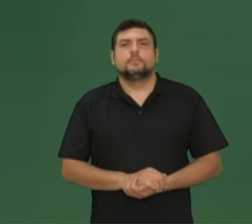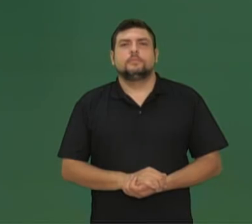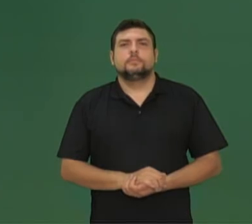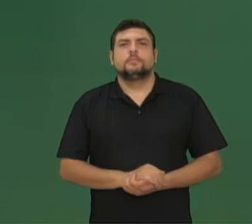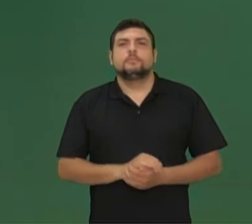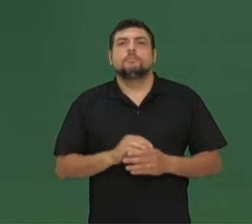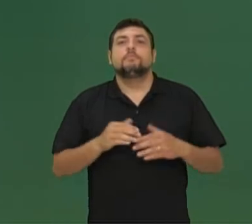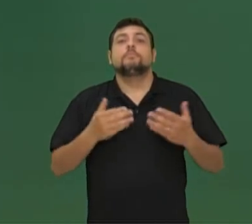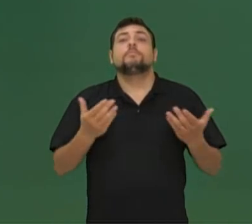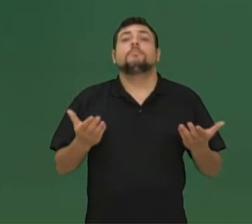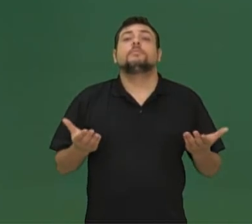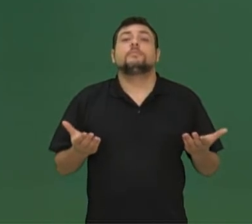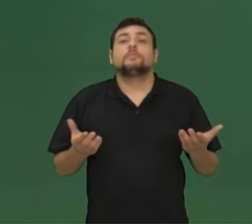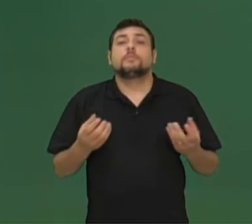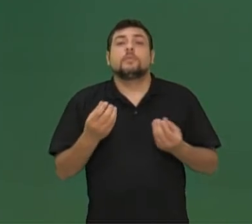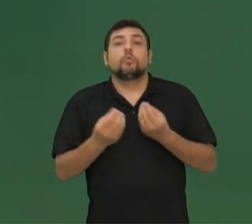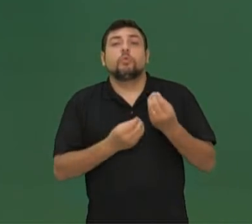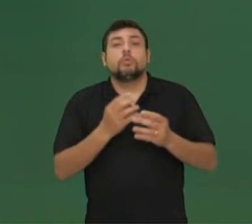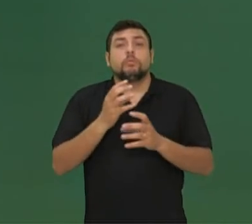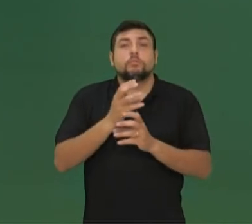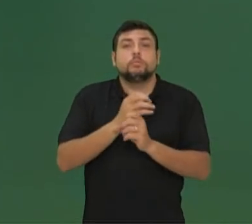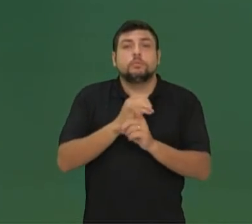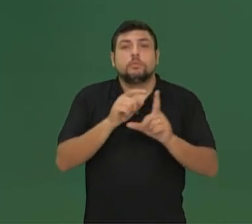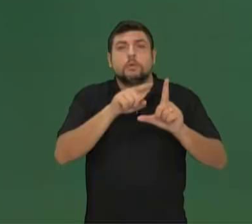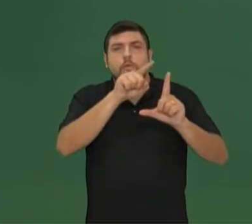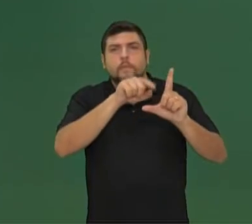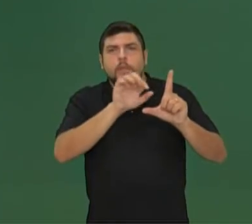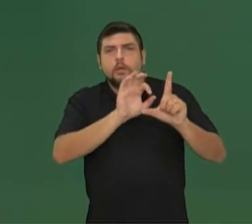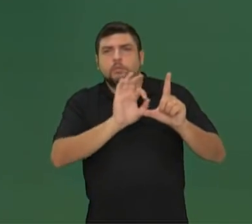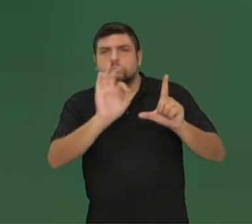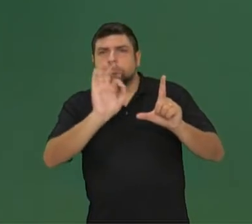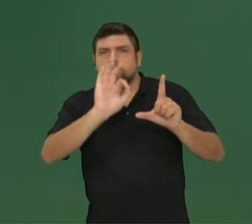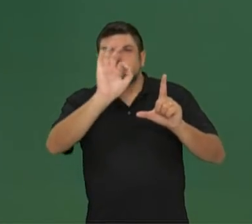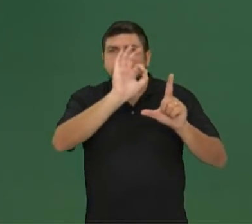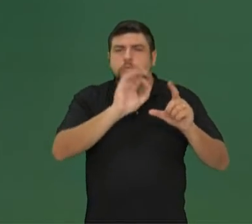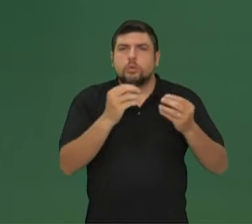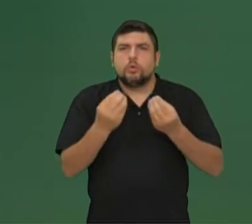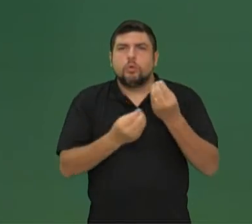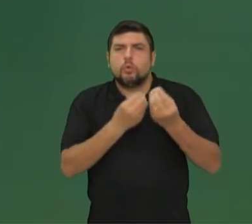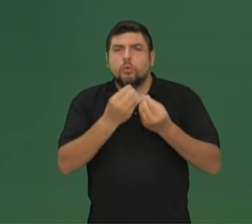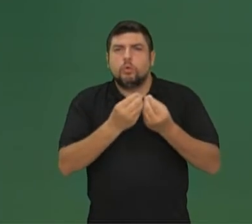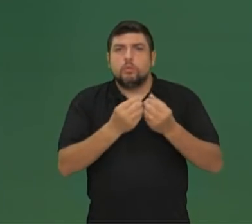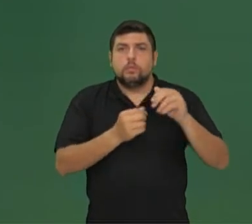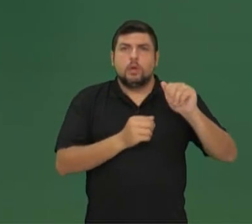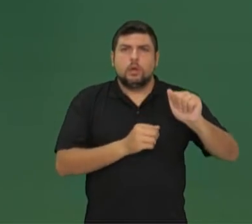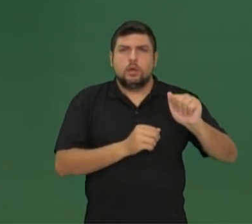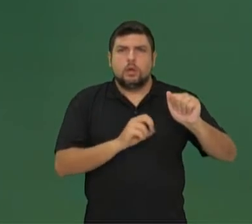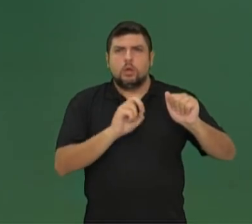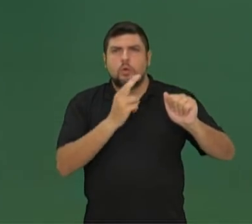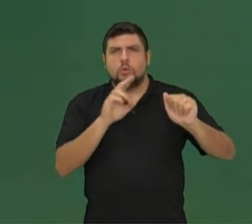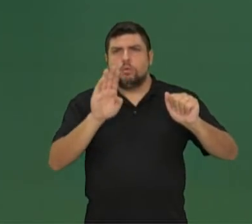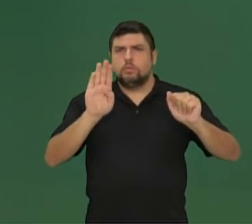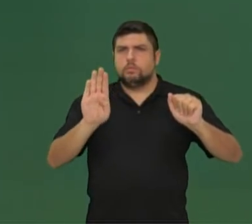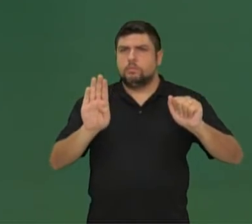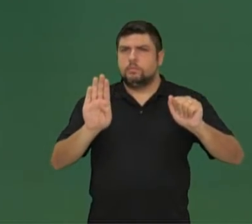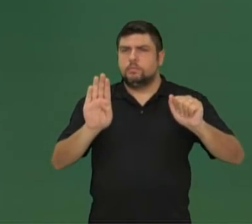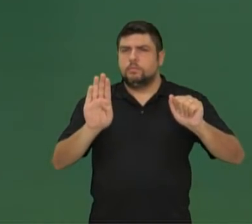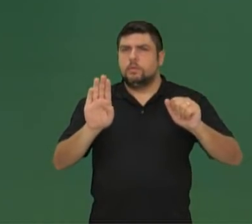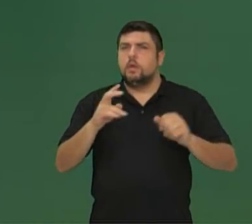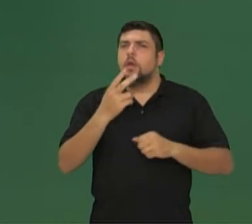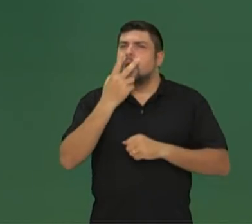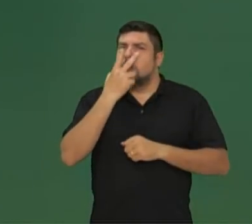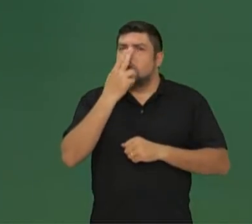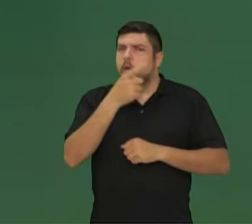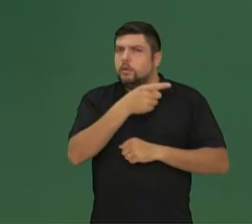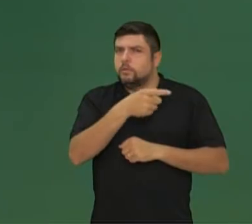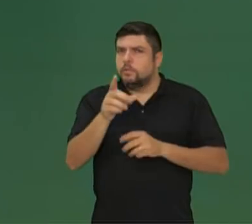E aí, galera? Como que ficou o gráfico de vocês? Vocês encontraram o gráfico A ou o gráfico B? Eu acho que vocês encontraram o